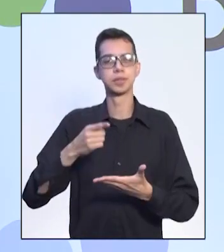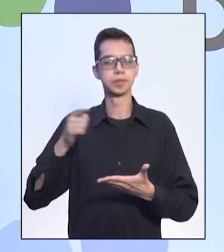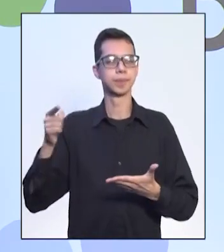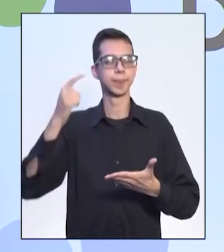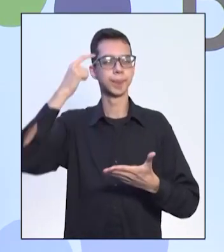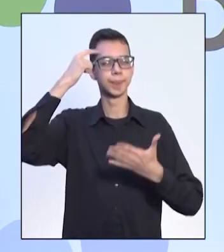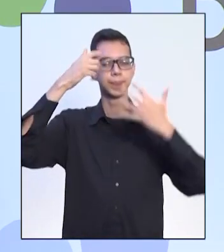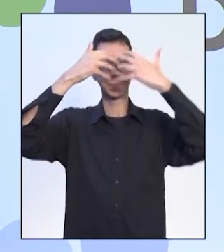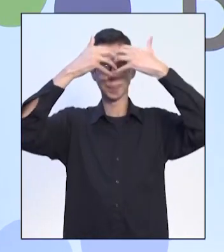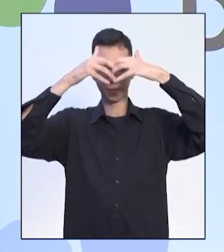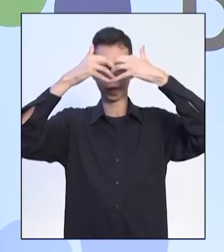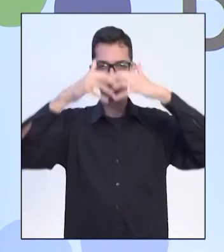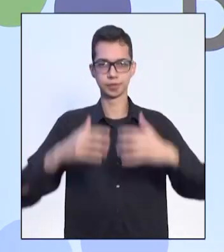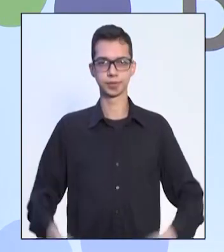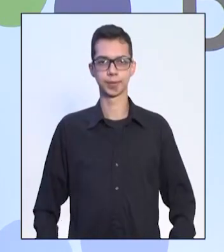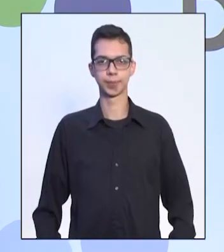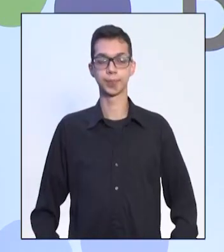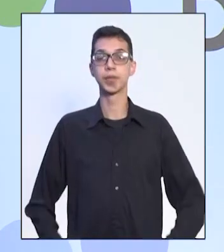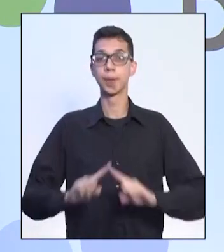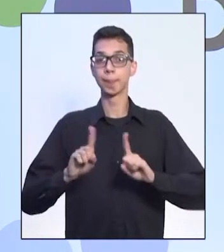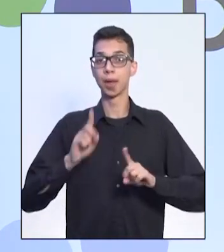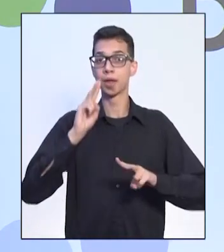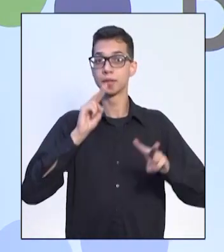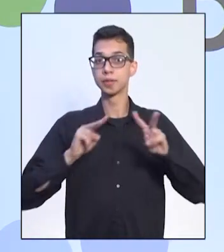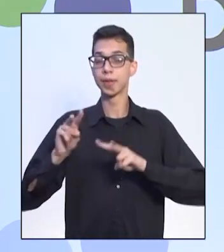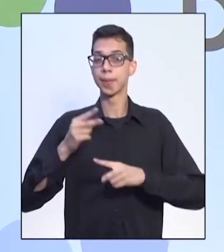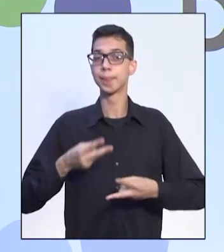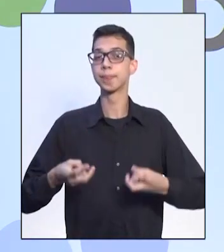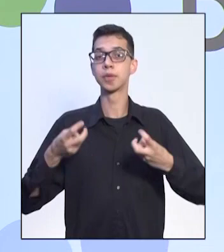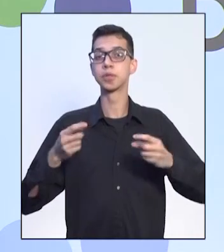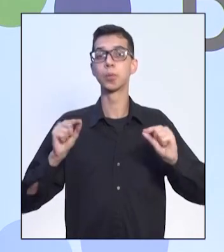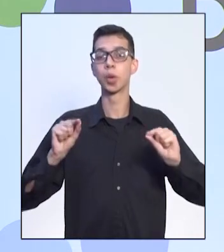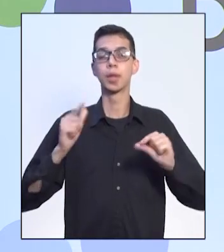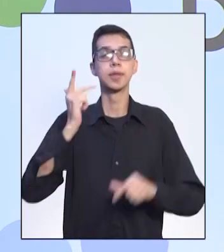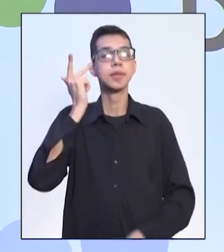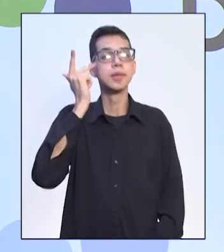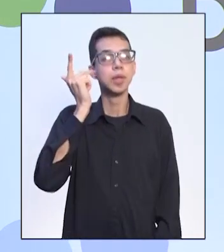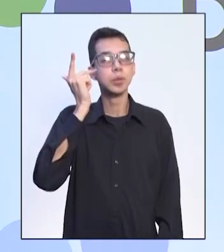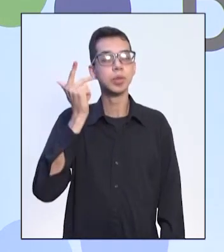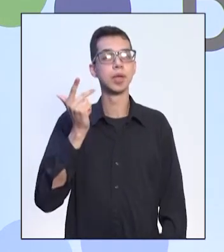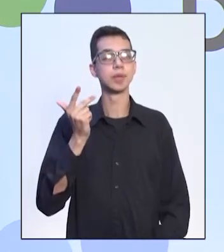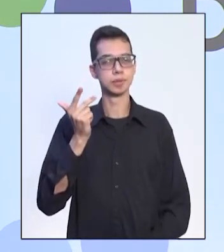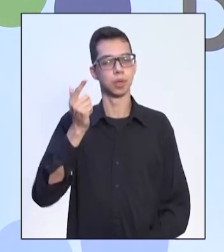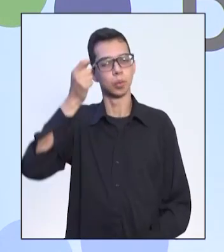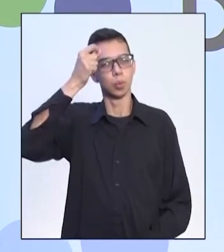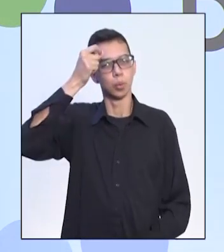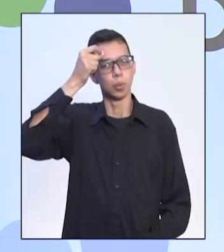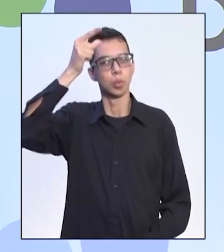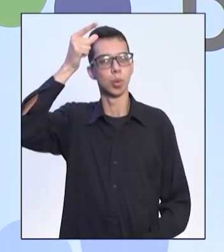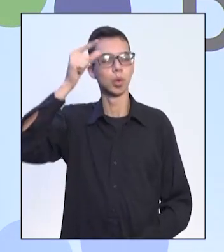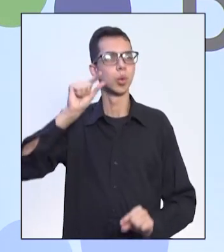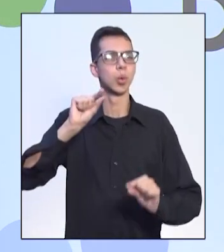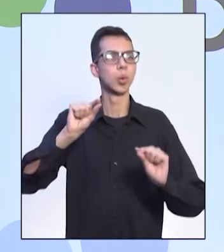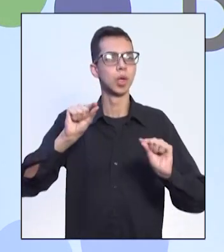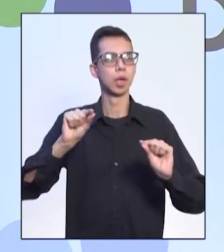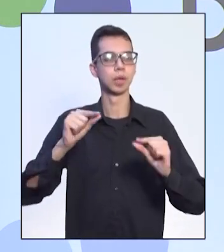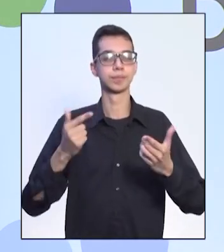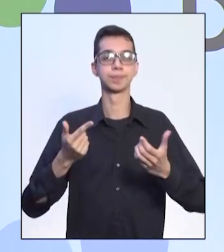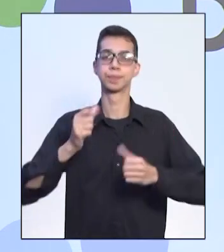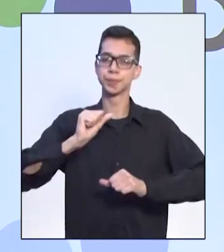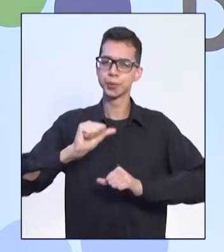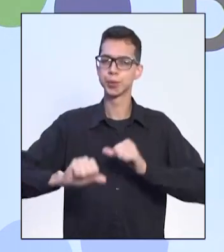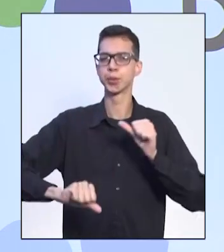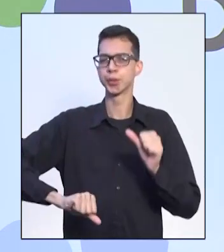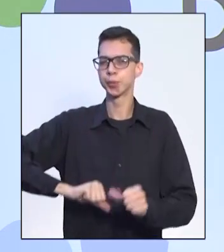muito interessante de que é aquela ideia que a natureza da cultura é justamente se transformar continuamente. E